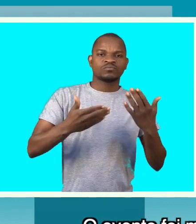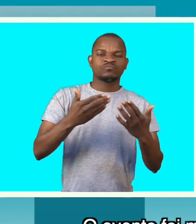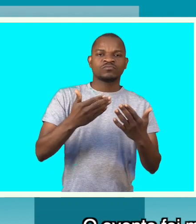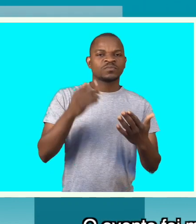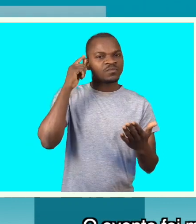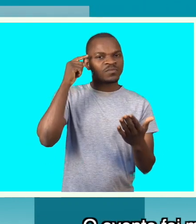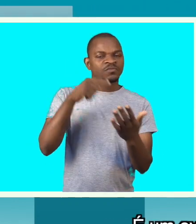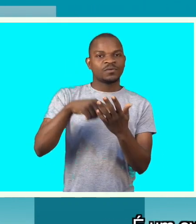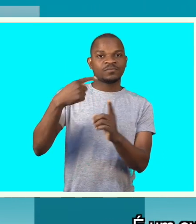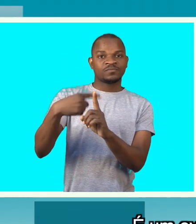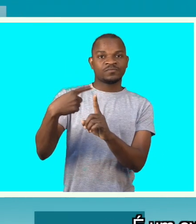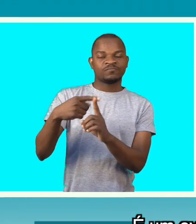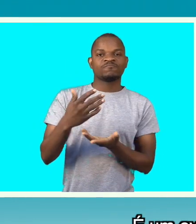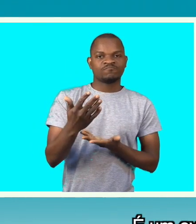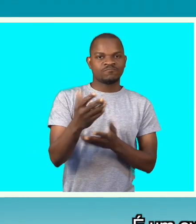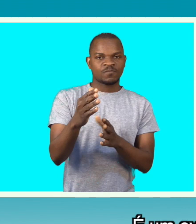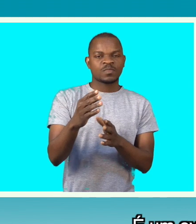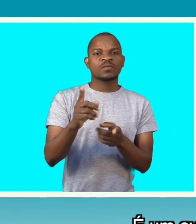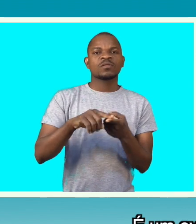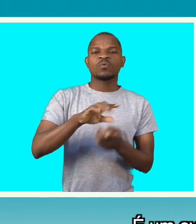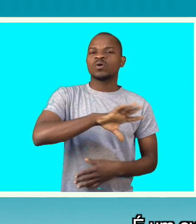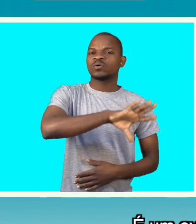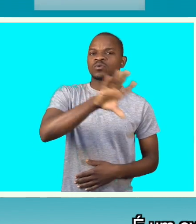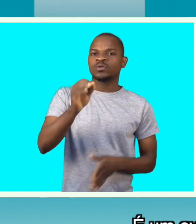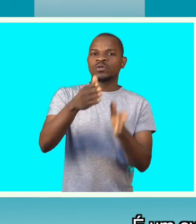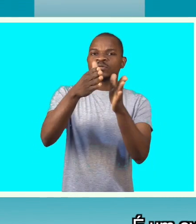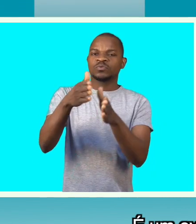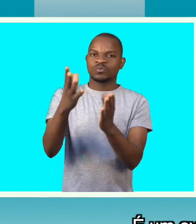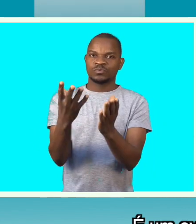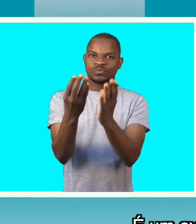mundo junto. É um evento que nos junte,